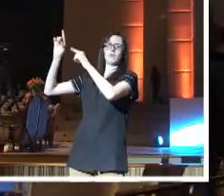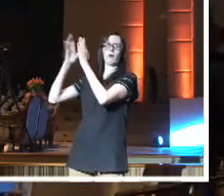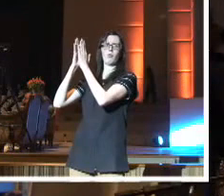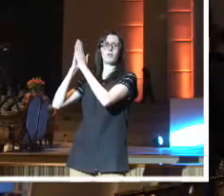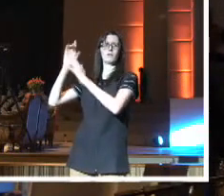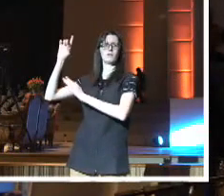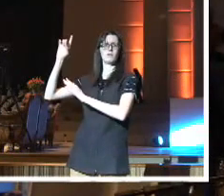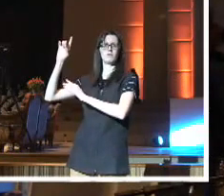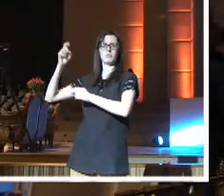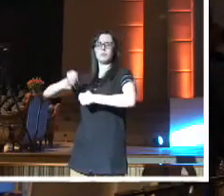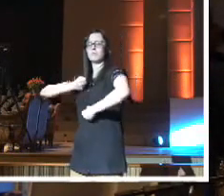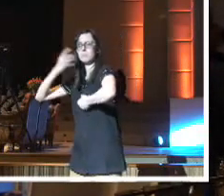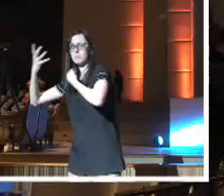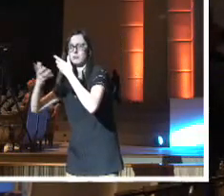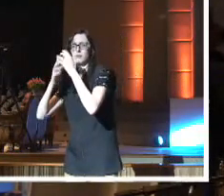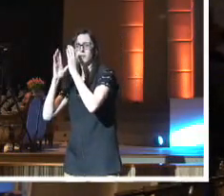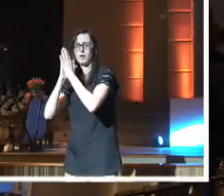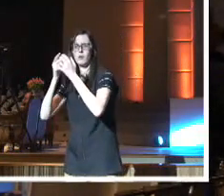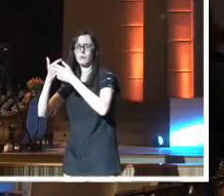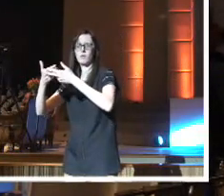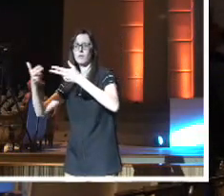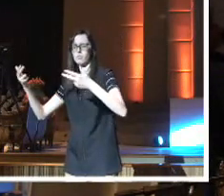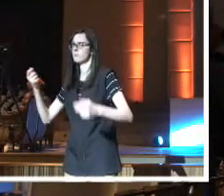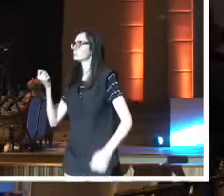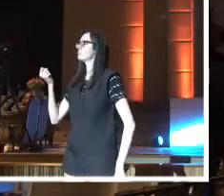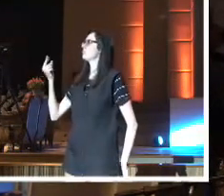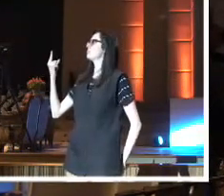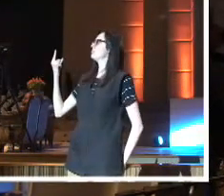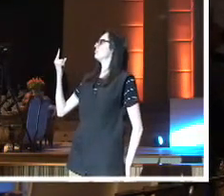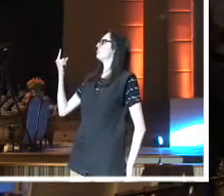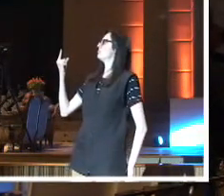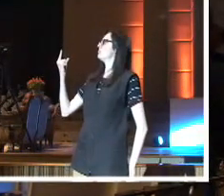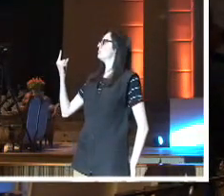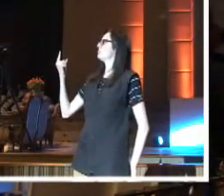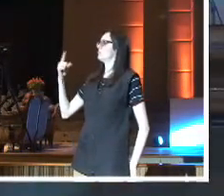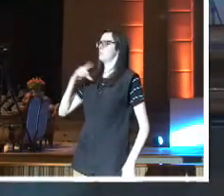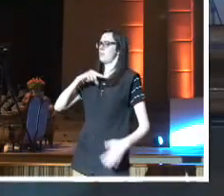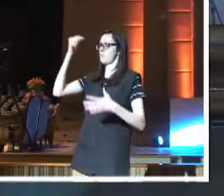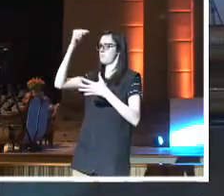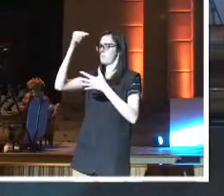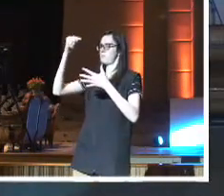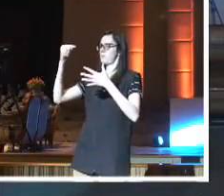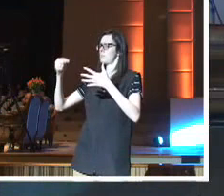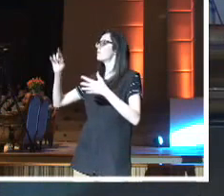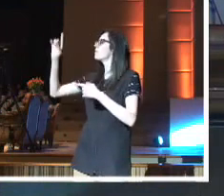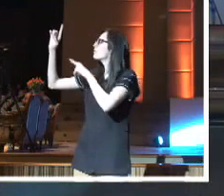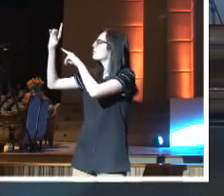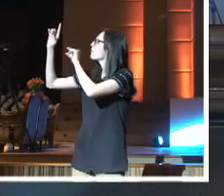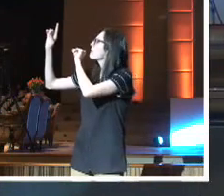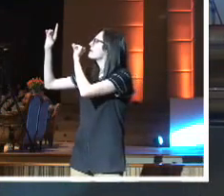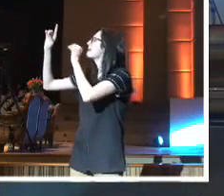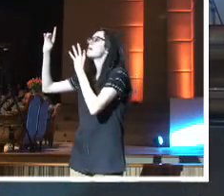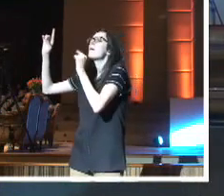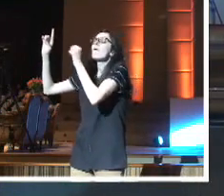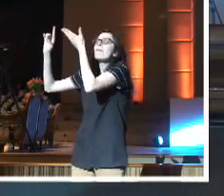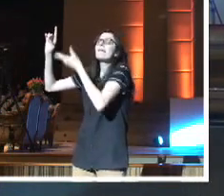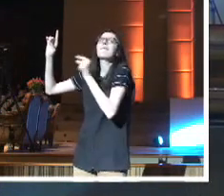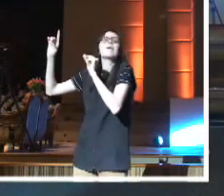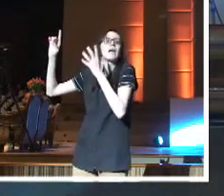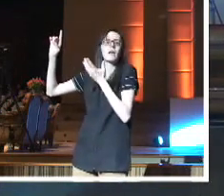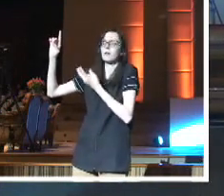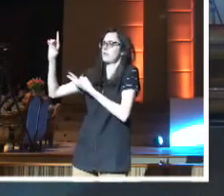quem eu estou falando, quais são as potencialidades e as capacidades desse